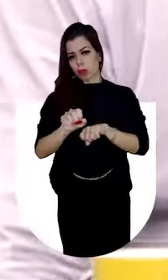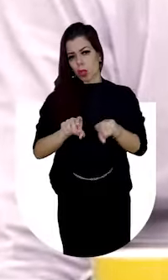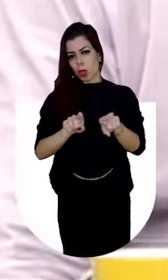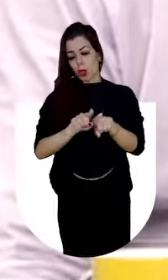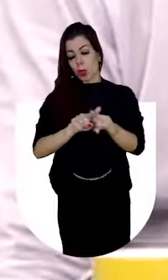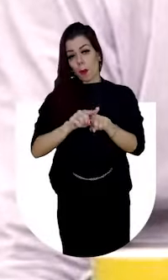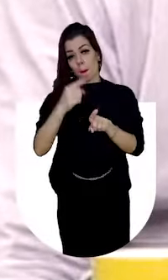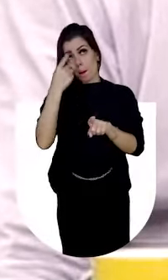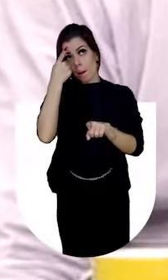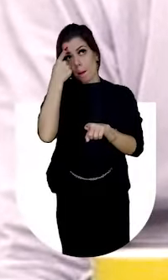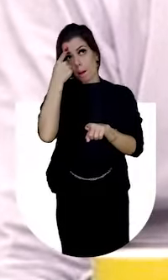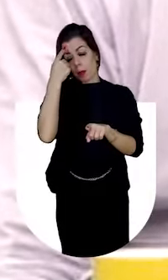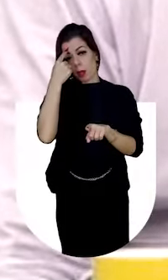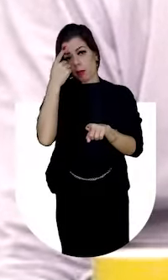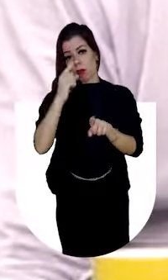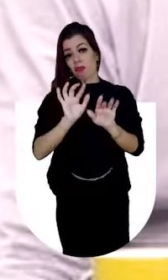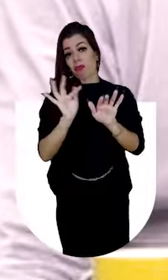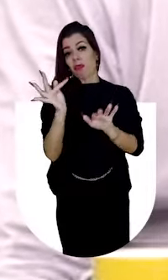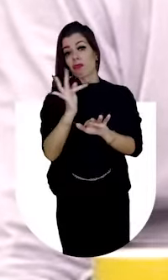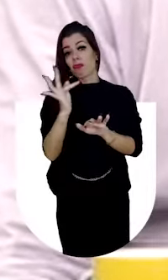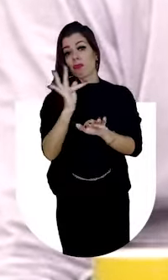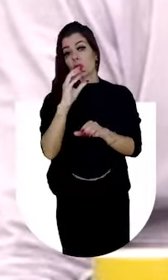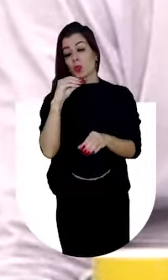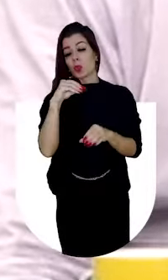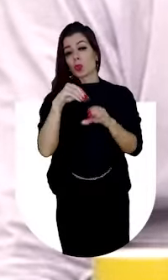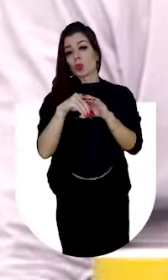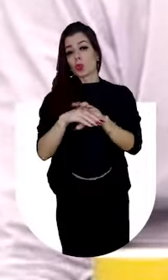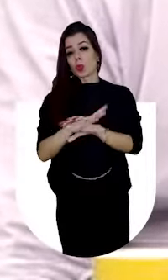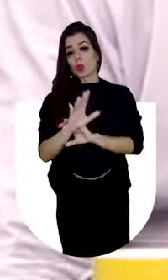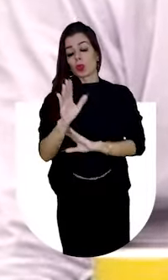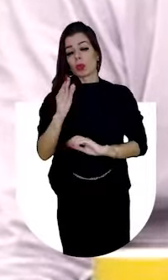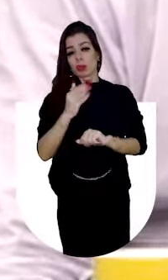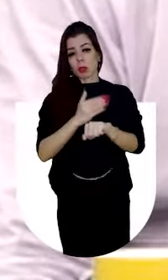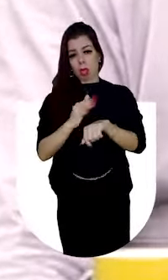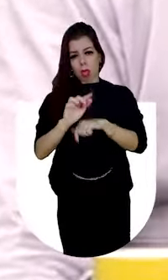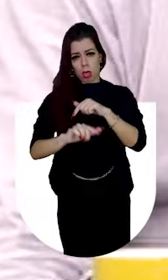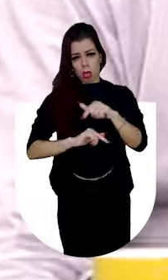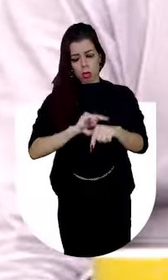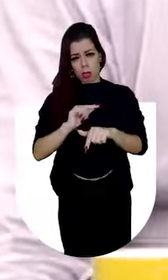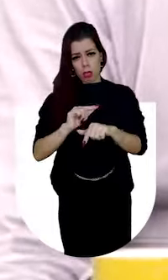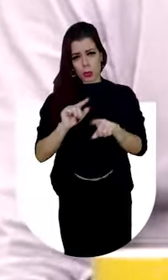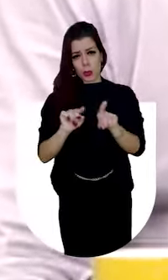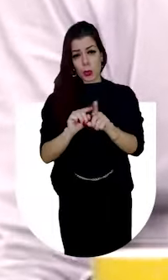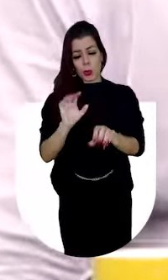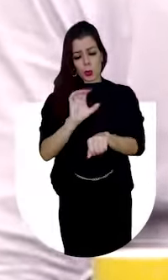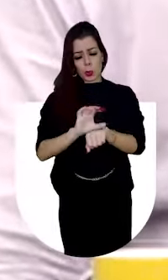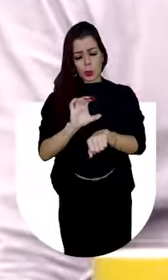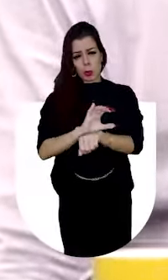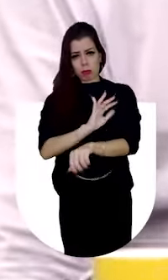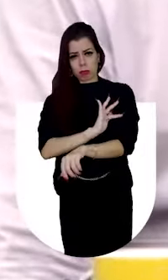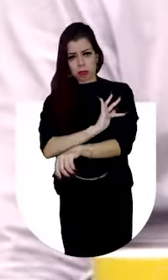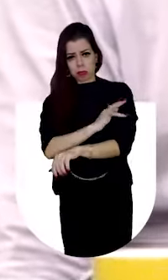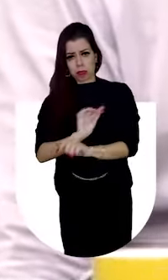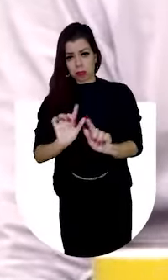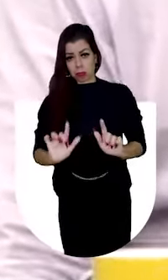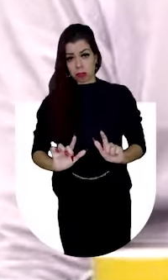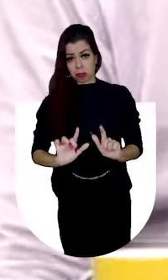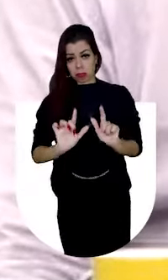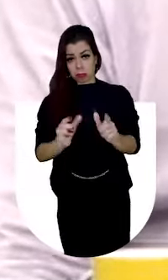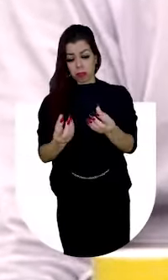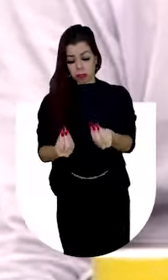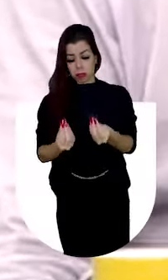própria qualificação. Então ele passa por um curso técnico, recebe o diploma desse curso técnico, e a gente já começou um diálogo com as universidades,